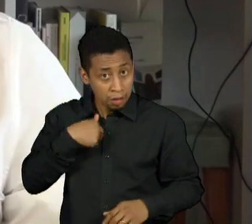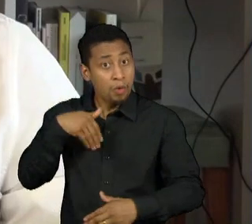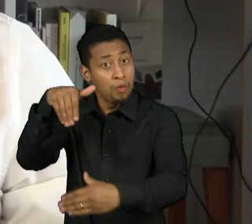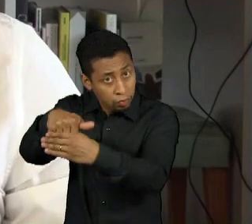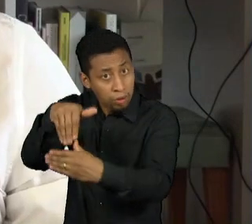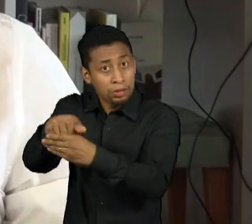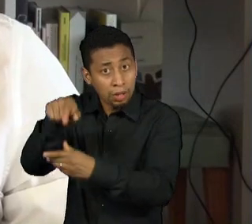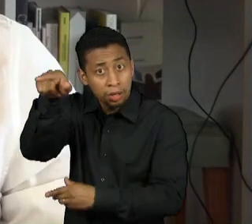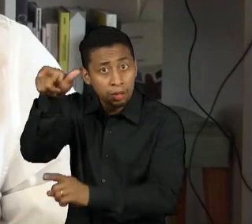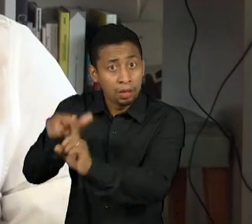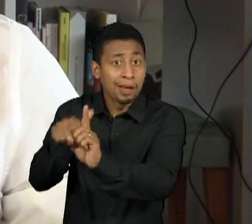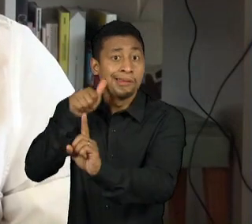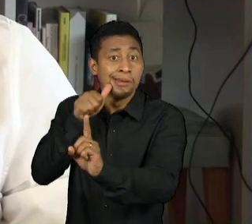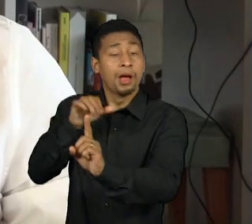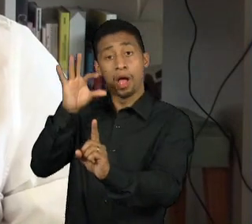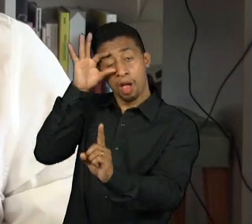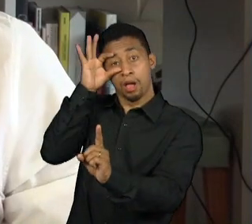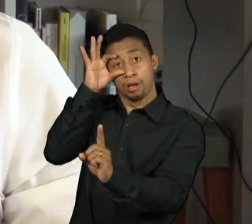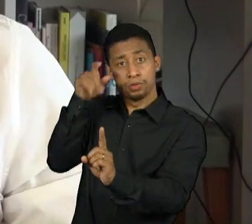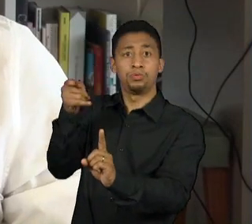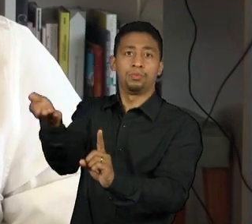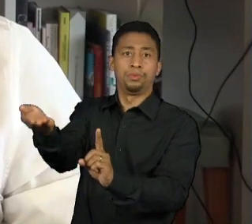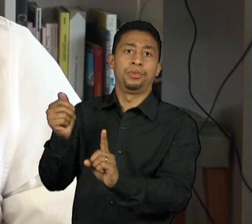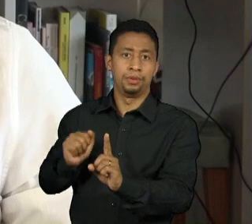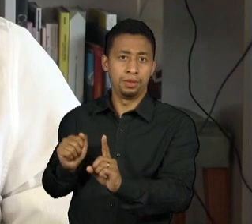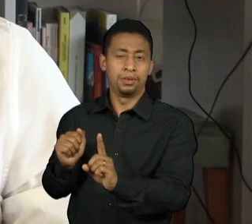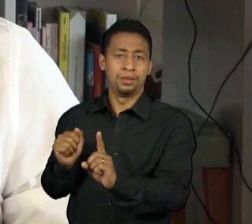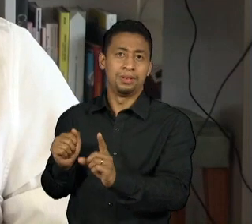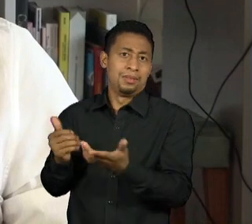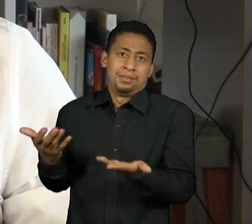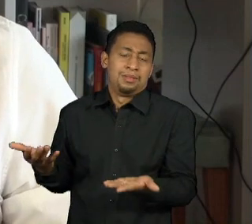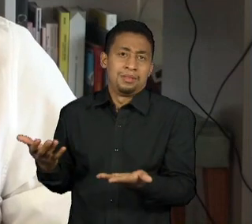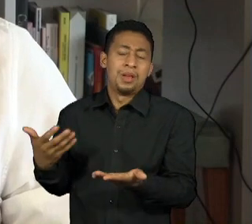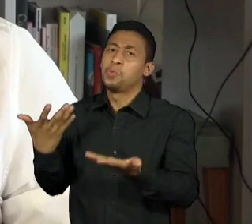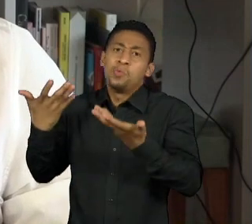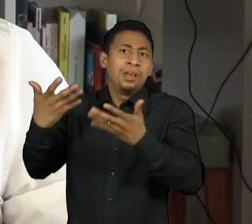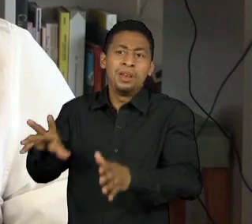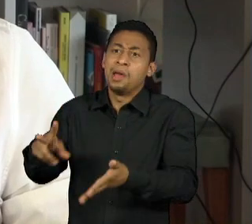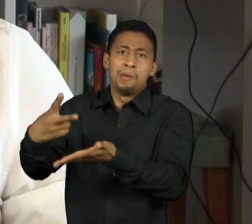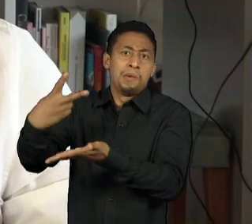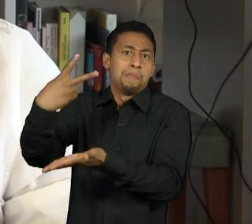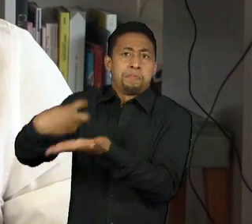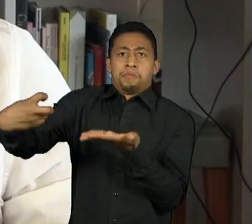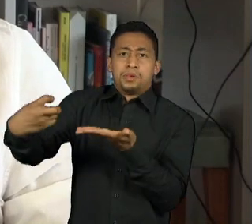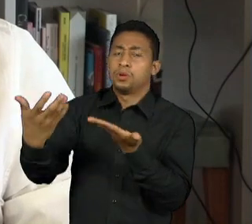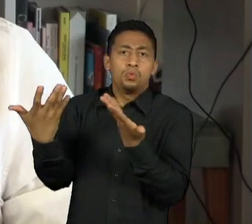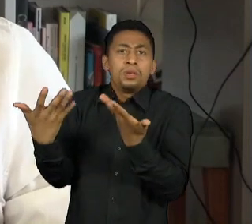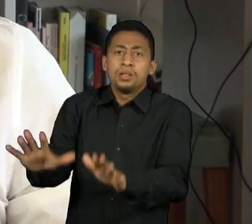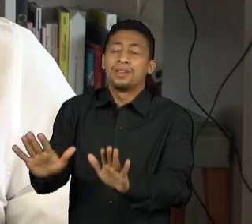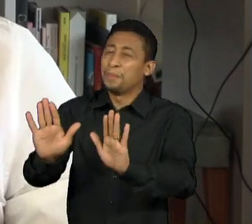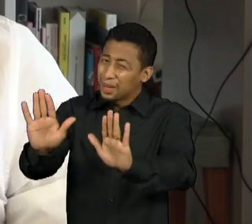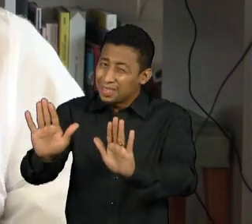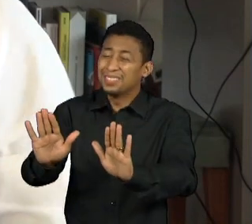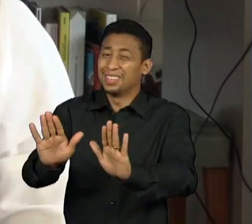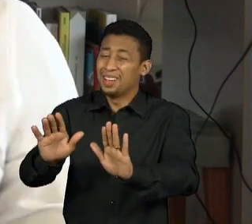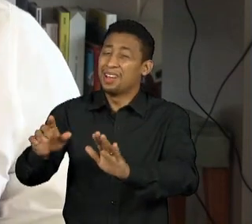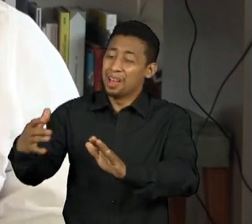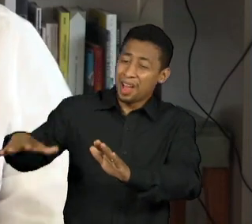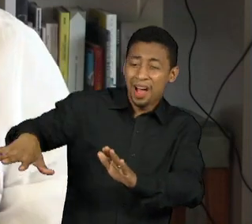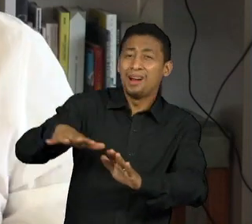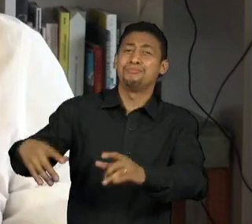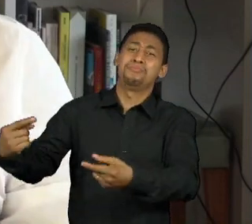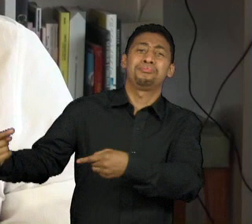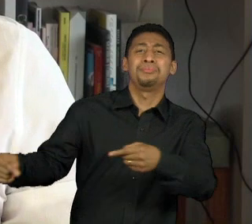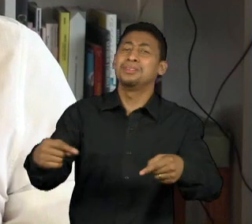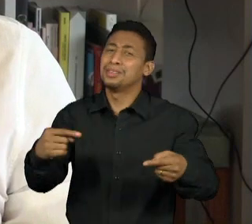inclusive. Eu não queria que chegasse àquele ponto. Mas não é uma questão moral, é uma questão política. O presidente não tem 1/3